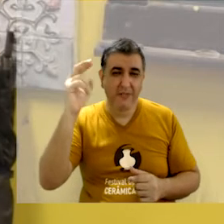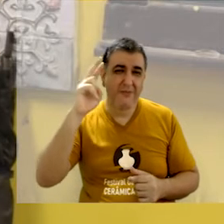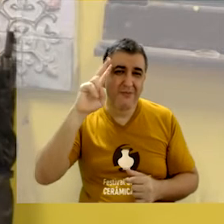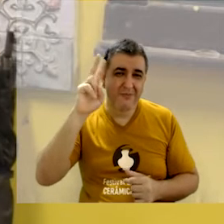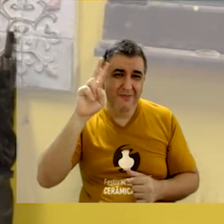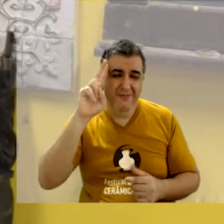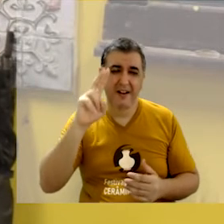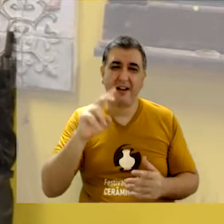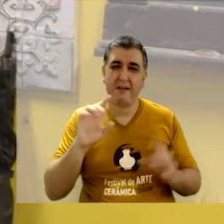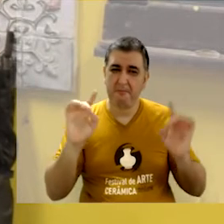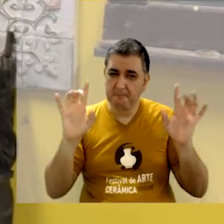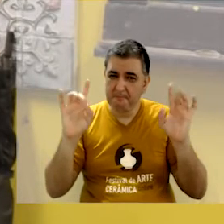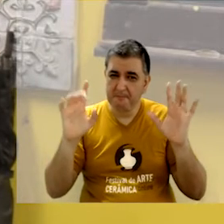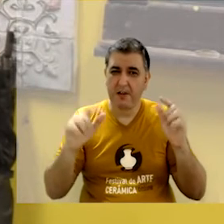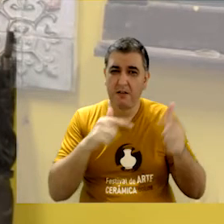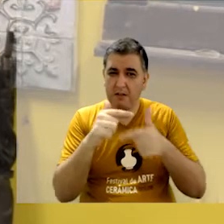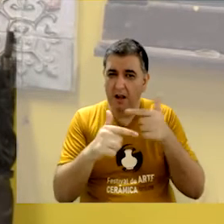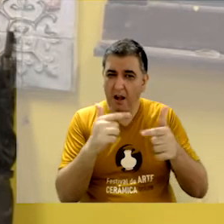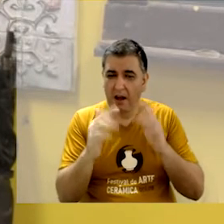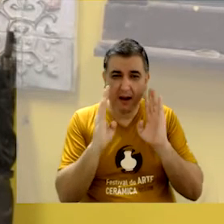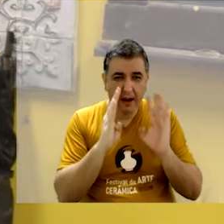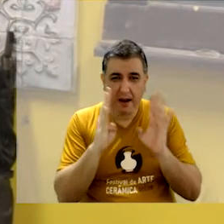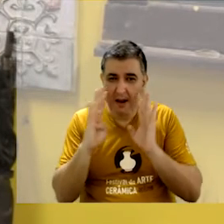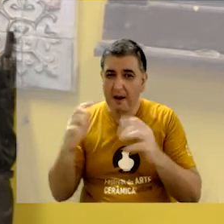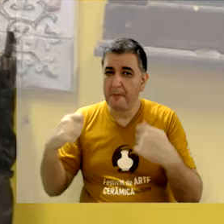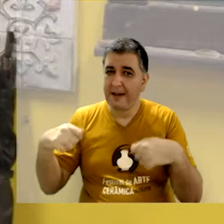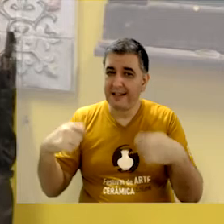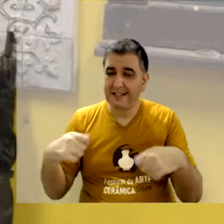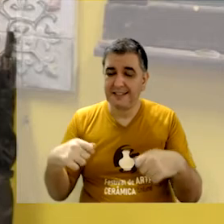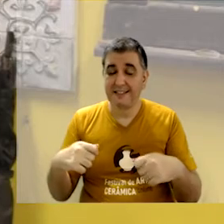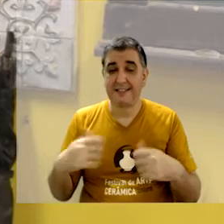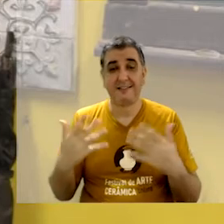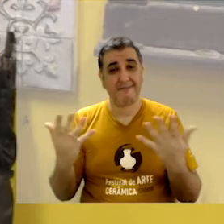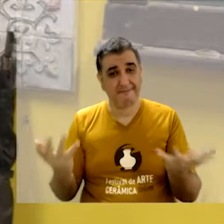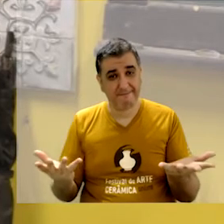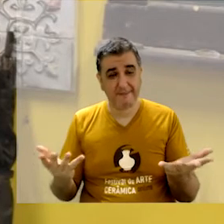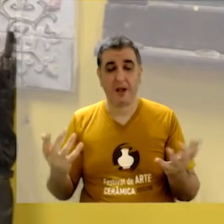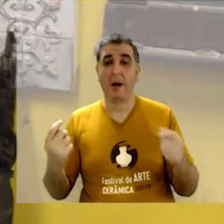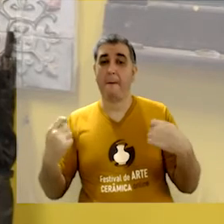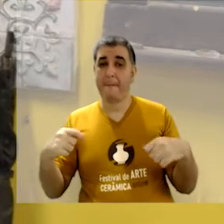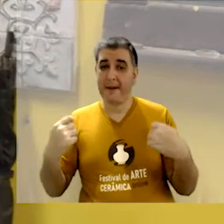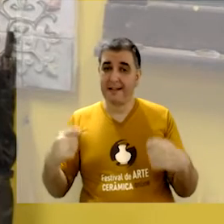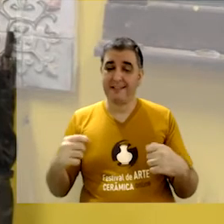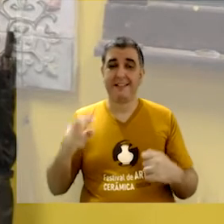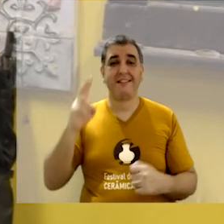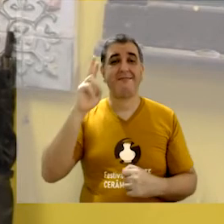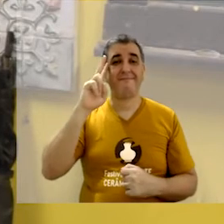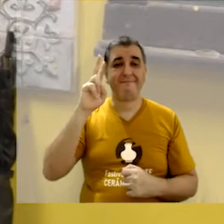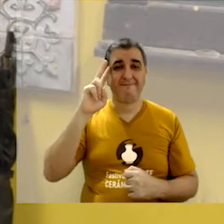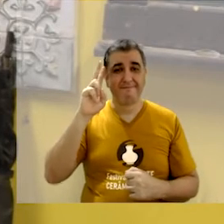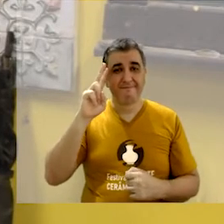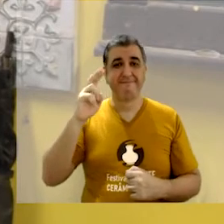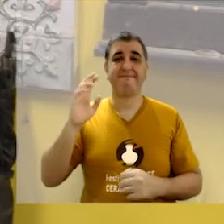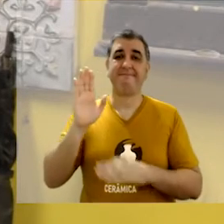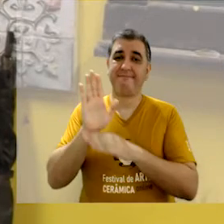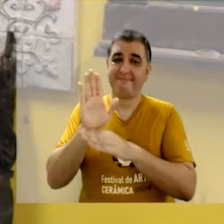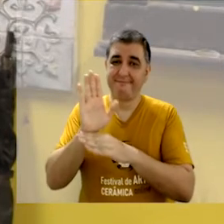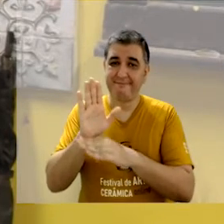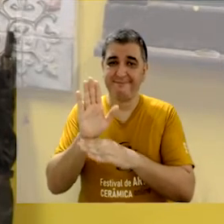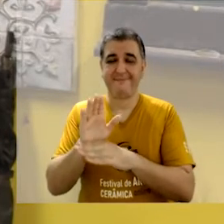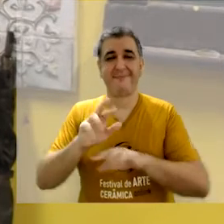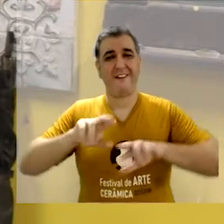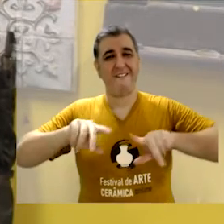uma instituição bastante antiga, mas que ainda não tinha operacionalizado em ações